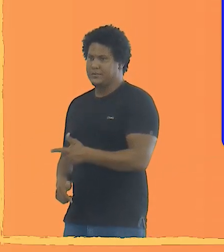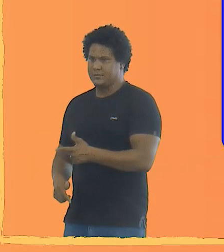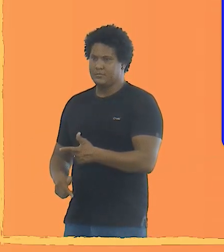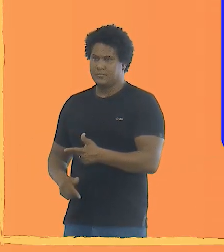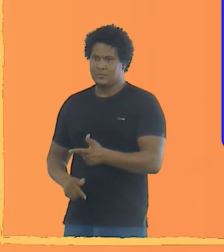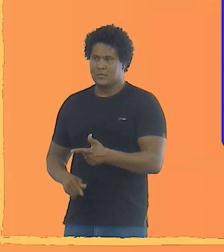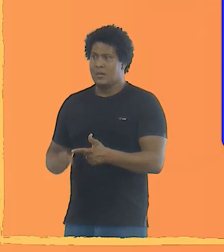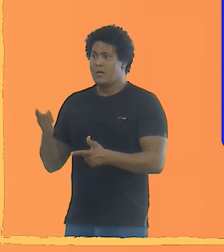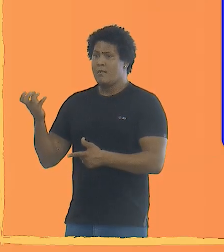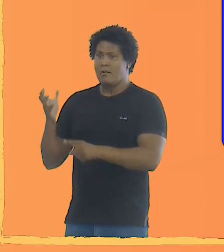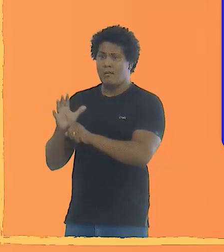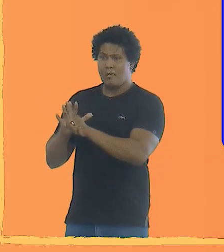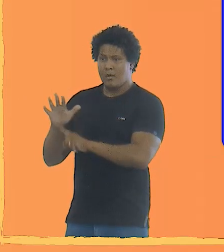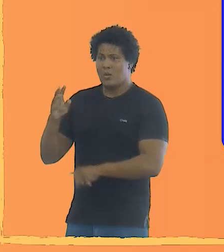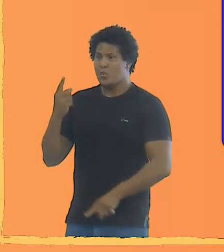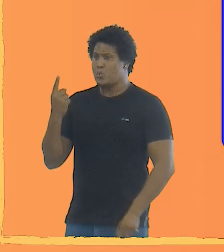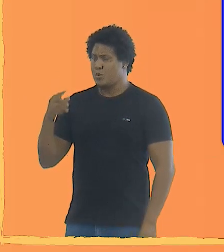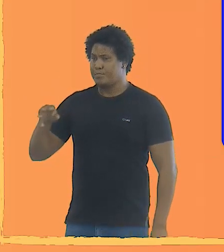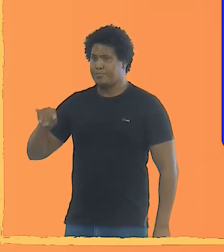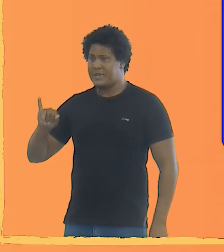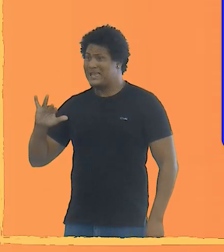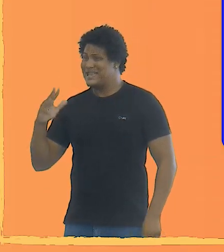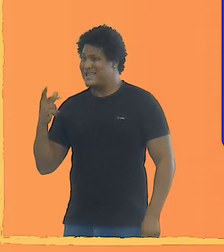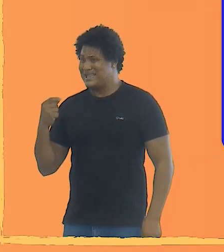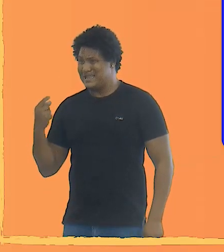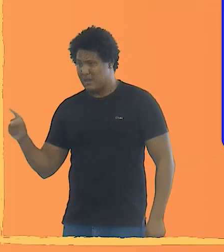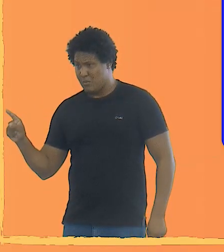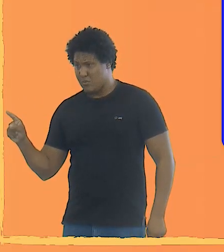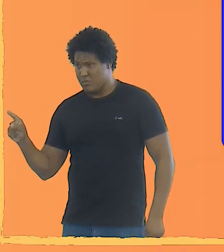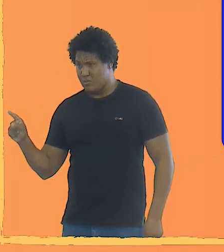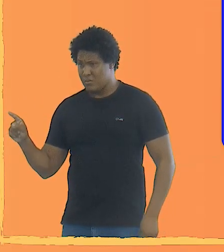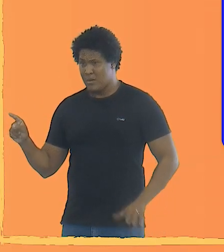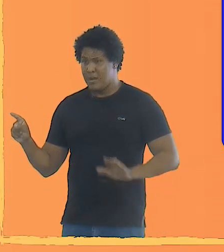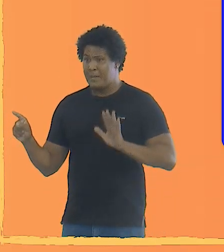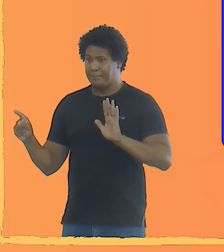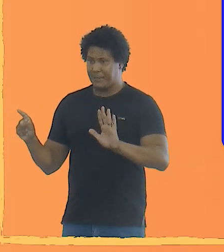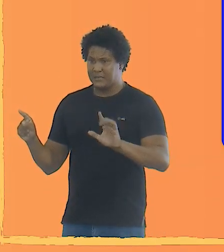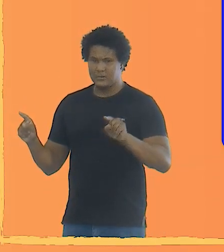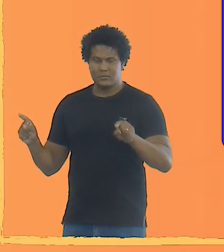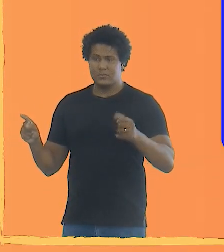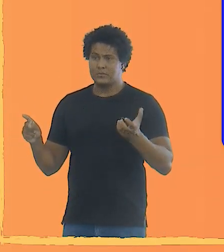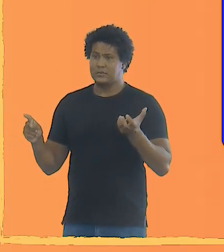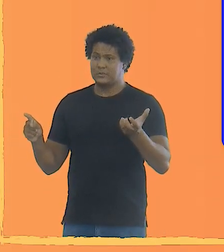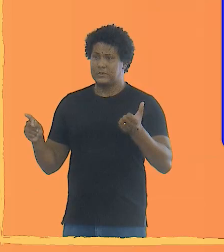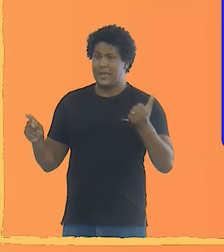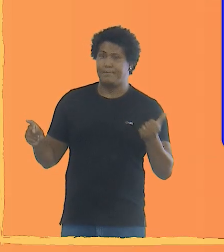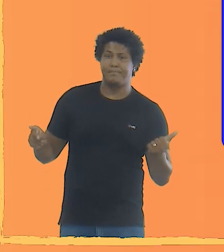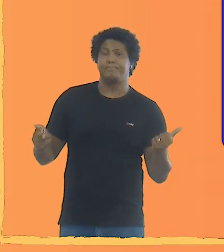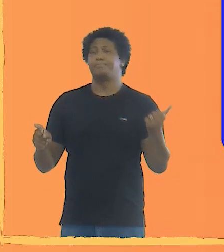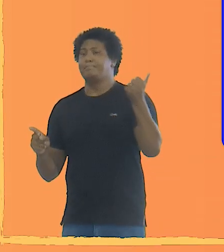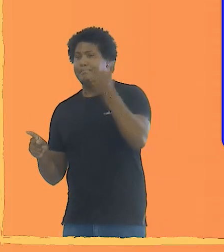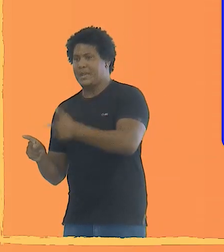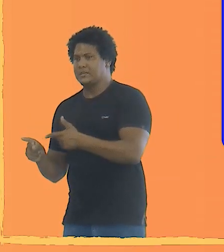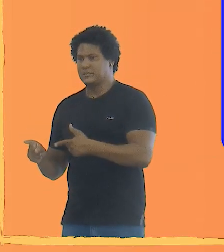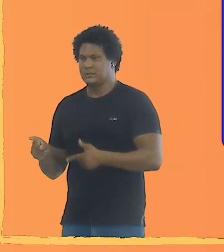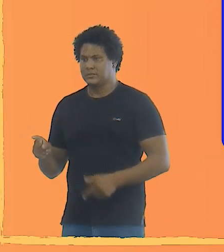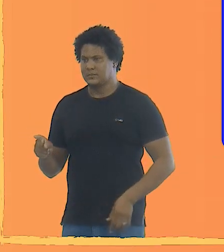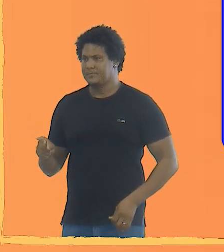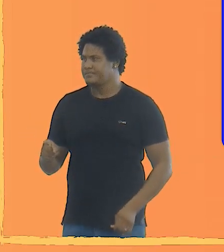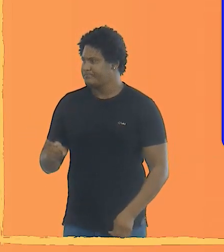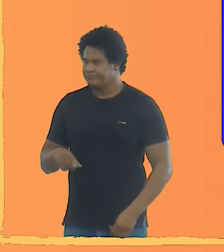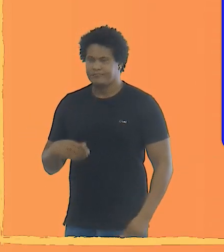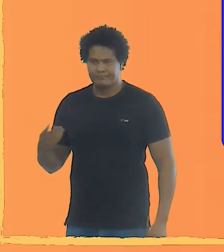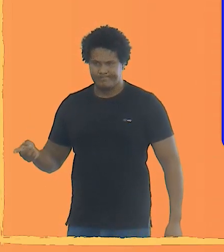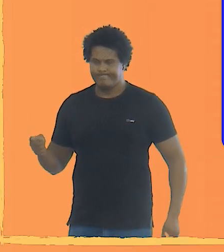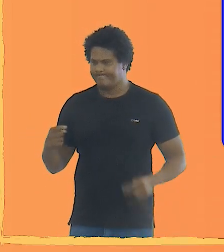empresa espera adquirir 1 milhão de clientes. E eu quero que a quantidade de possibilidades seja superior. Então essa aí também não dá